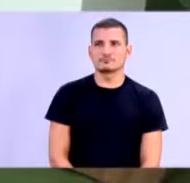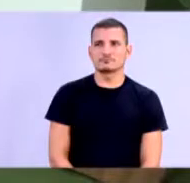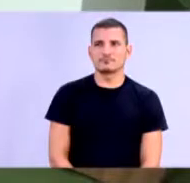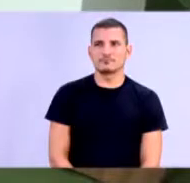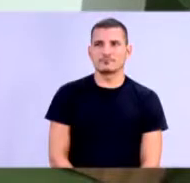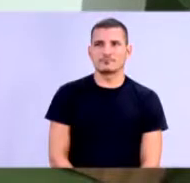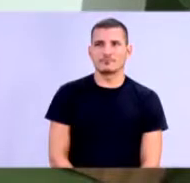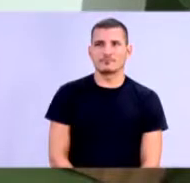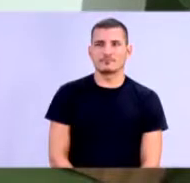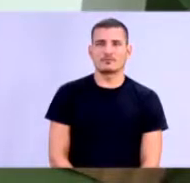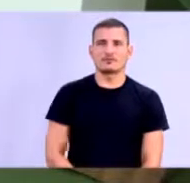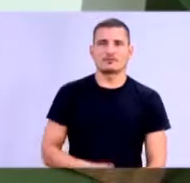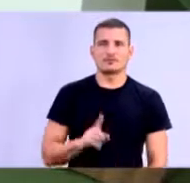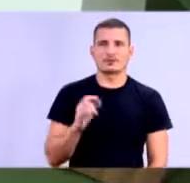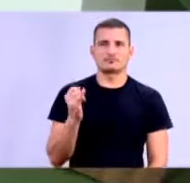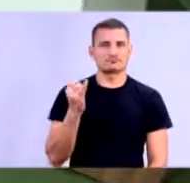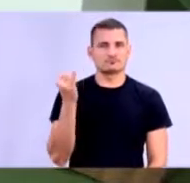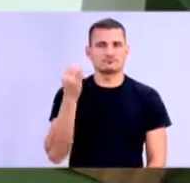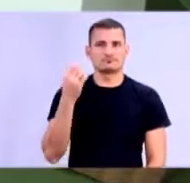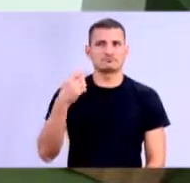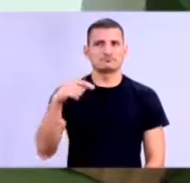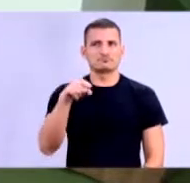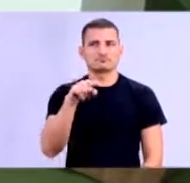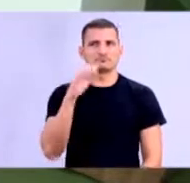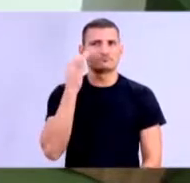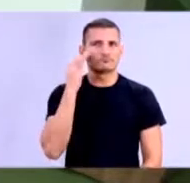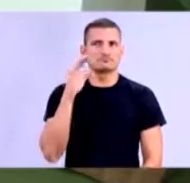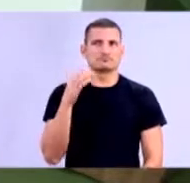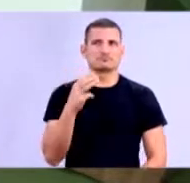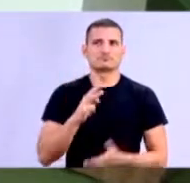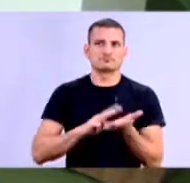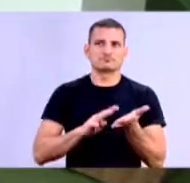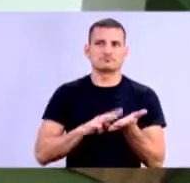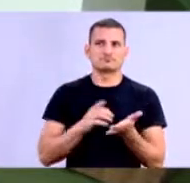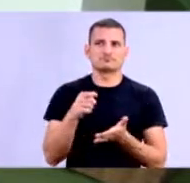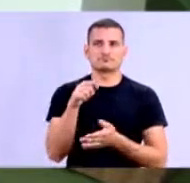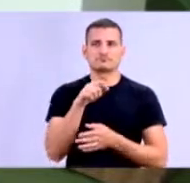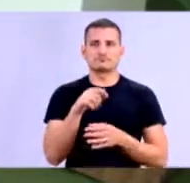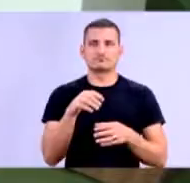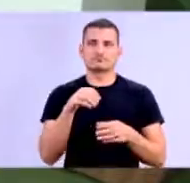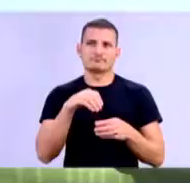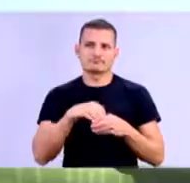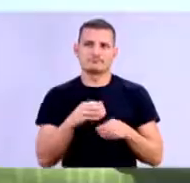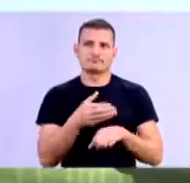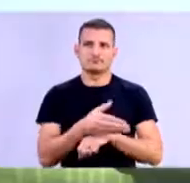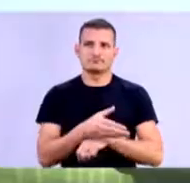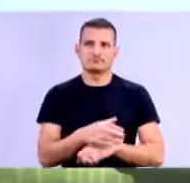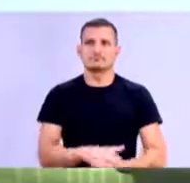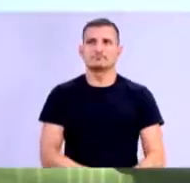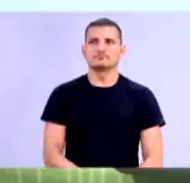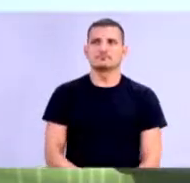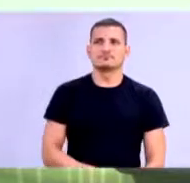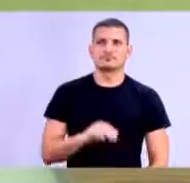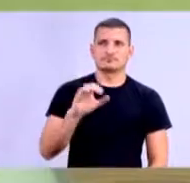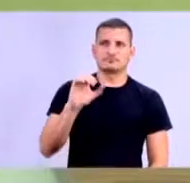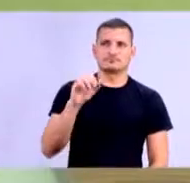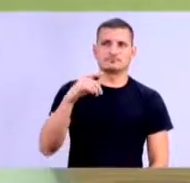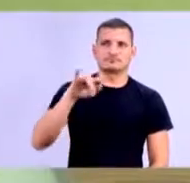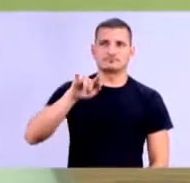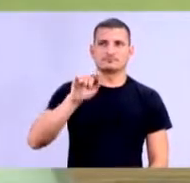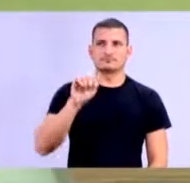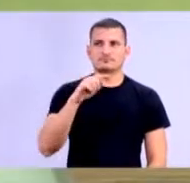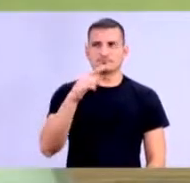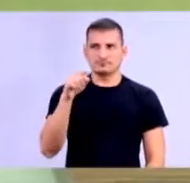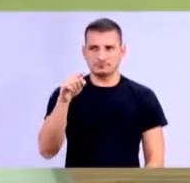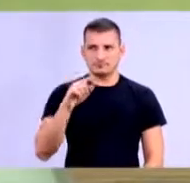qual metodologia eles estão inseridos, não é assim? É. Nós também temos a participação de Espigão do Oeste nessa